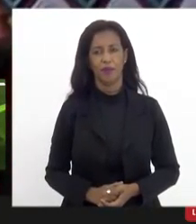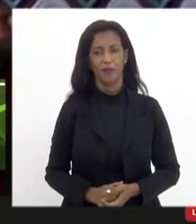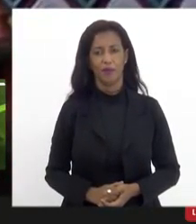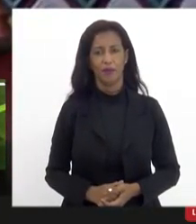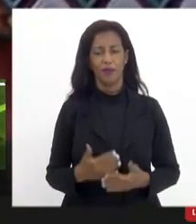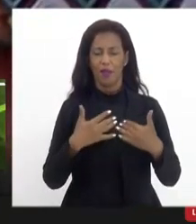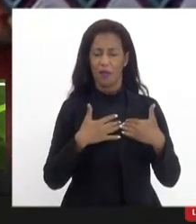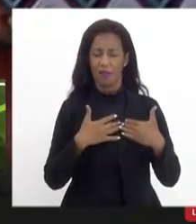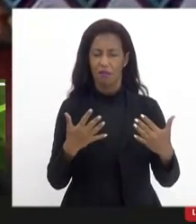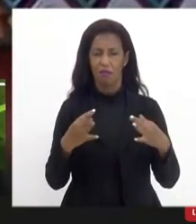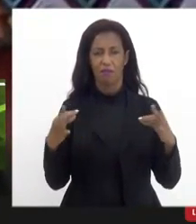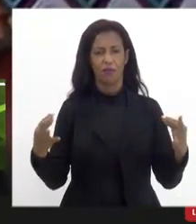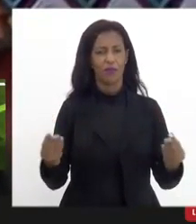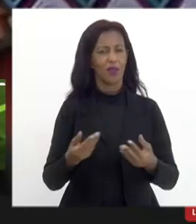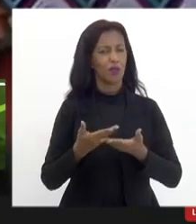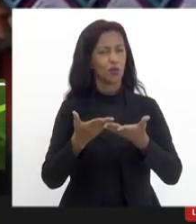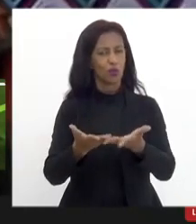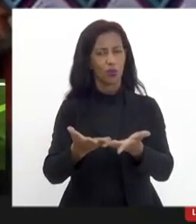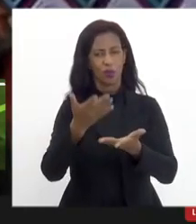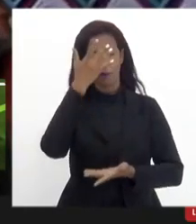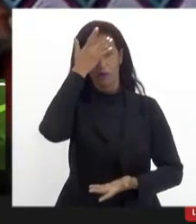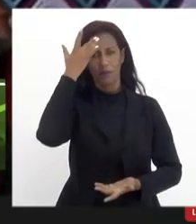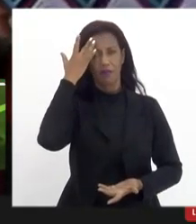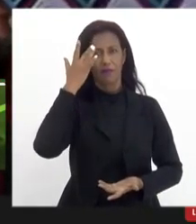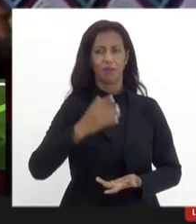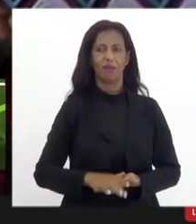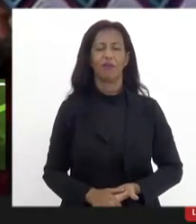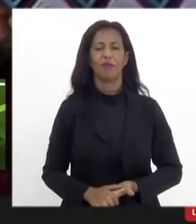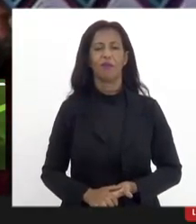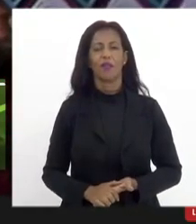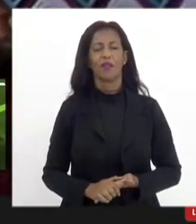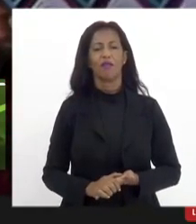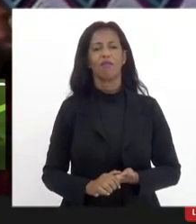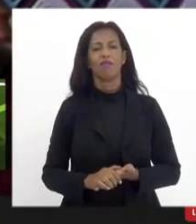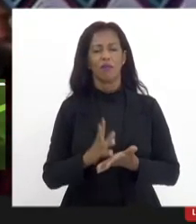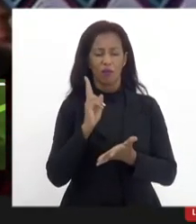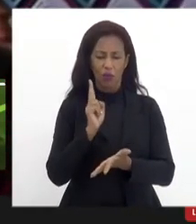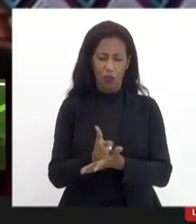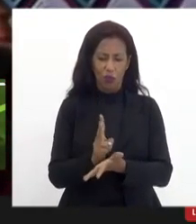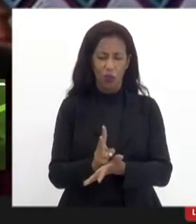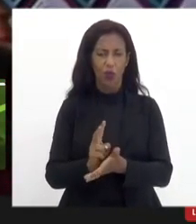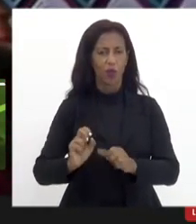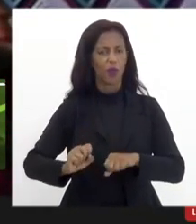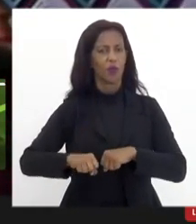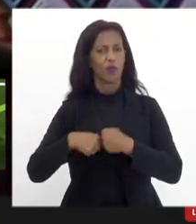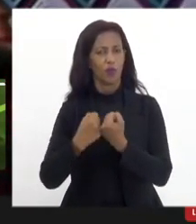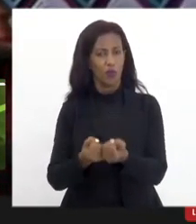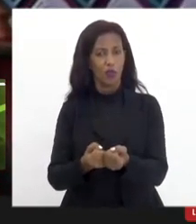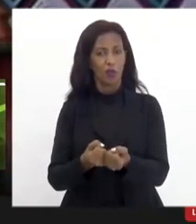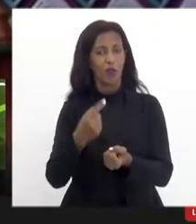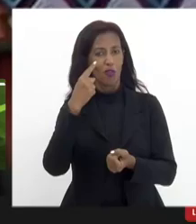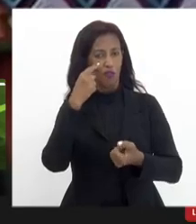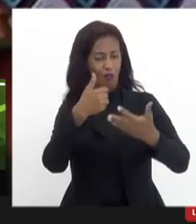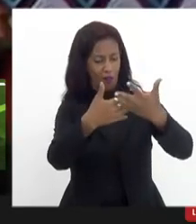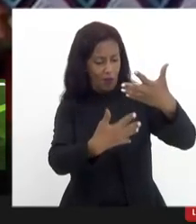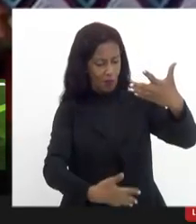saudar a todos, todas e todes, que sigamos firmes com as contribuições, estou vendo que o chat aqui está